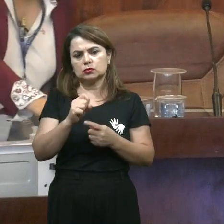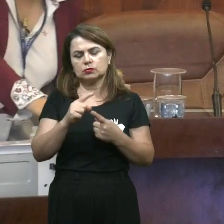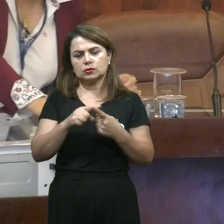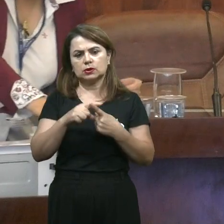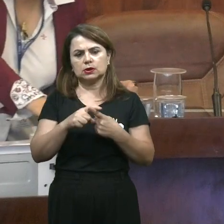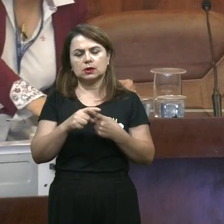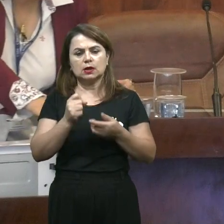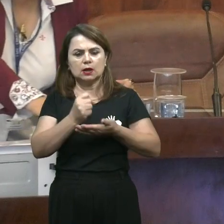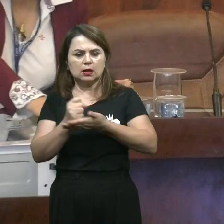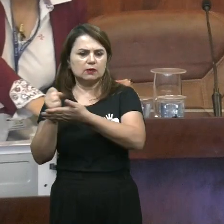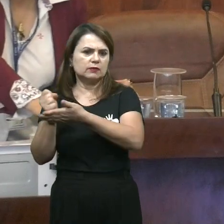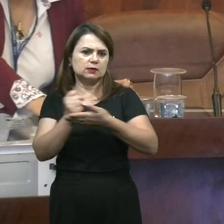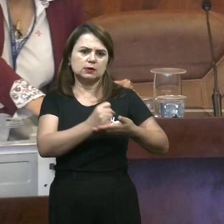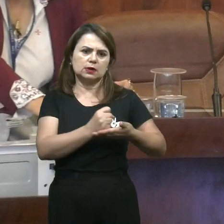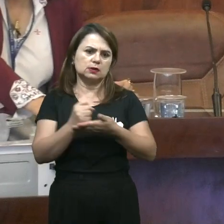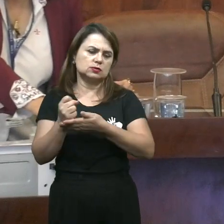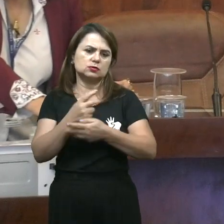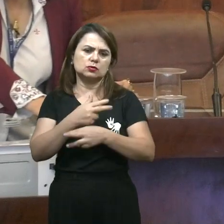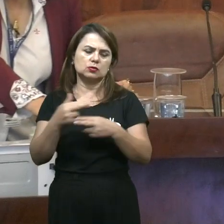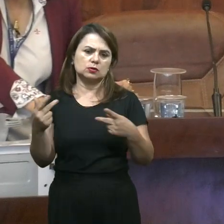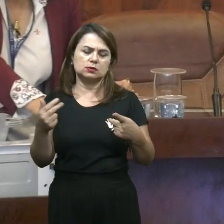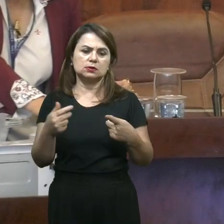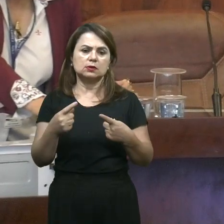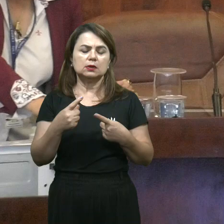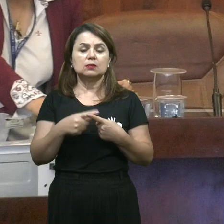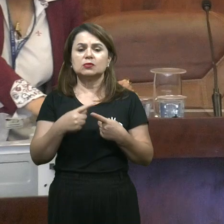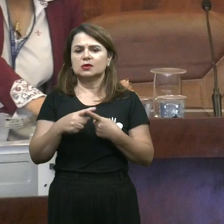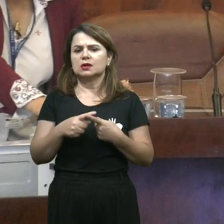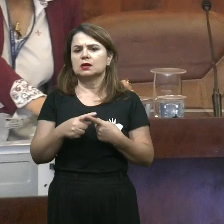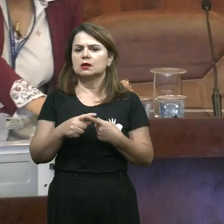causados aos moradores locais em funções do barulho